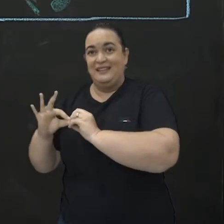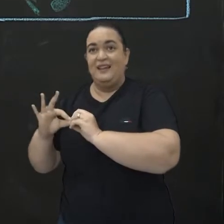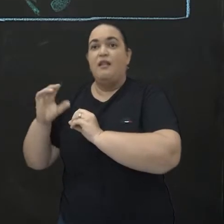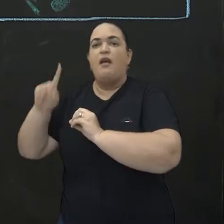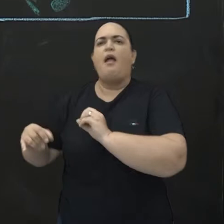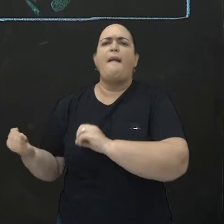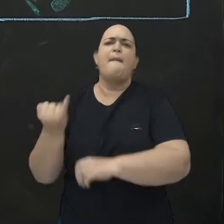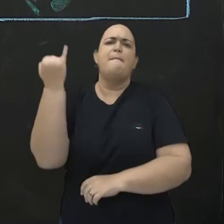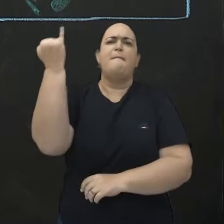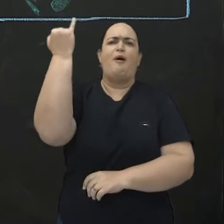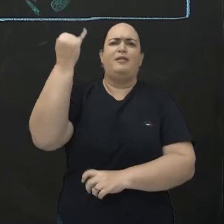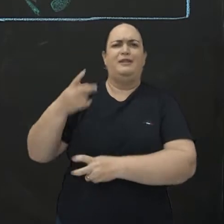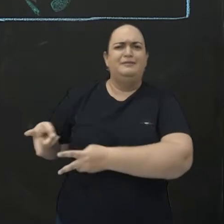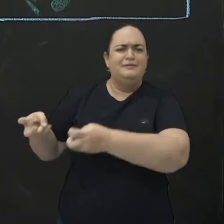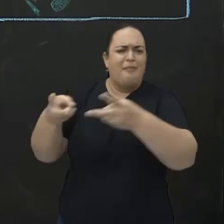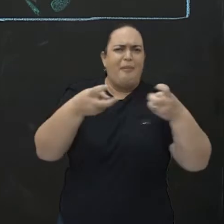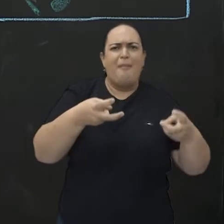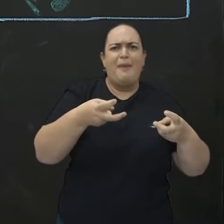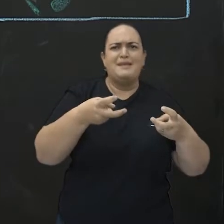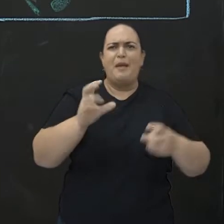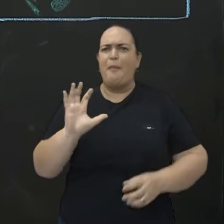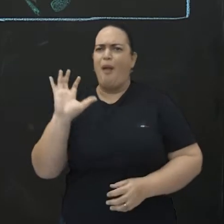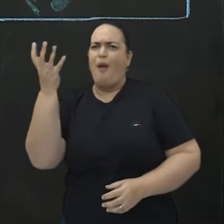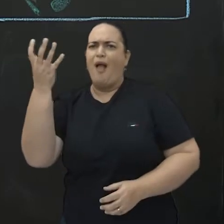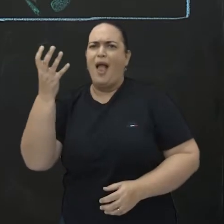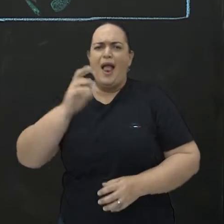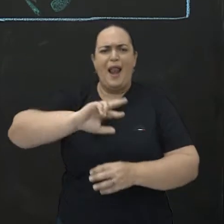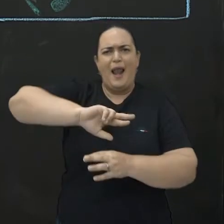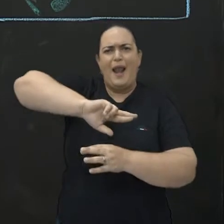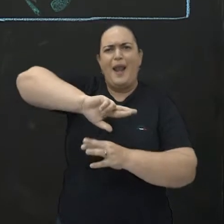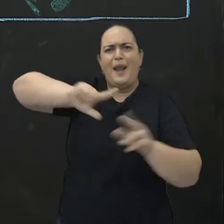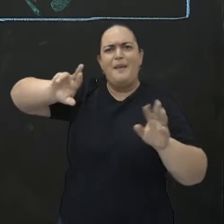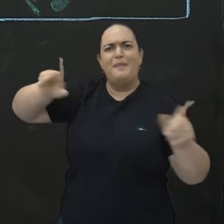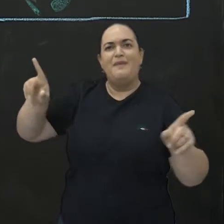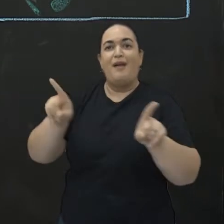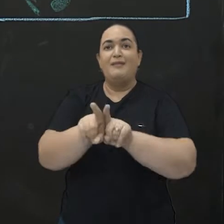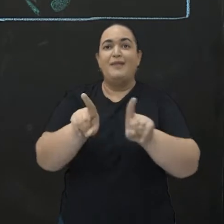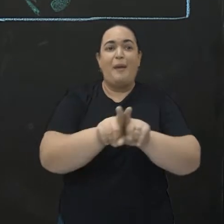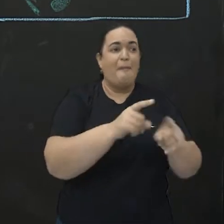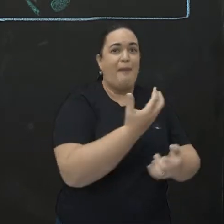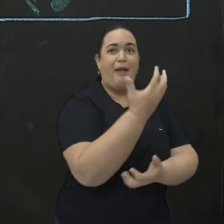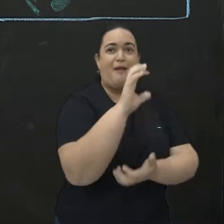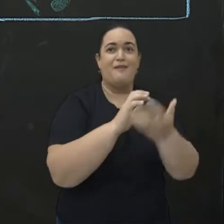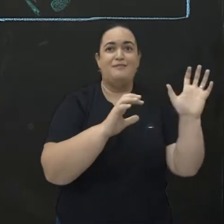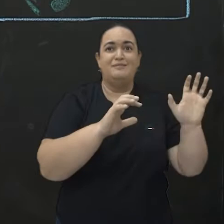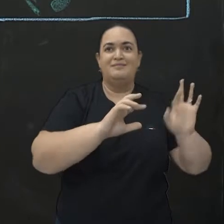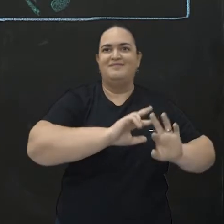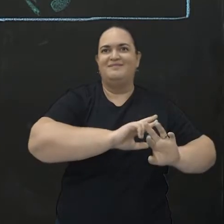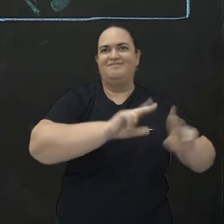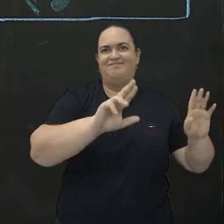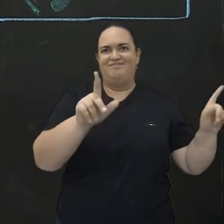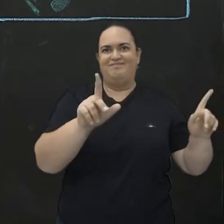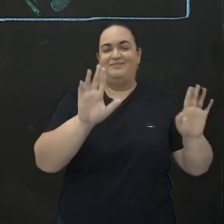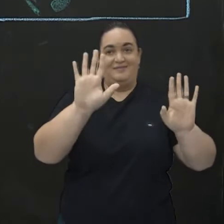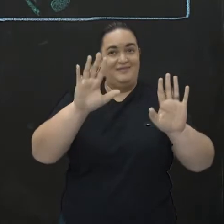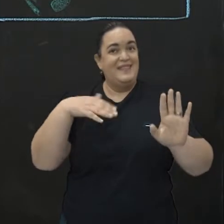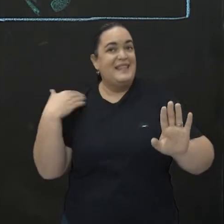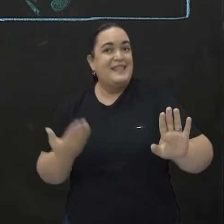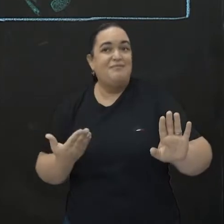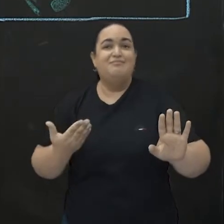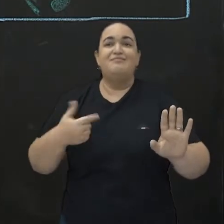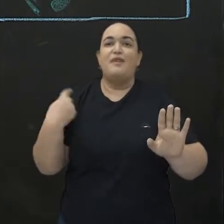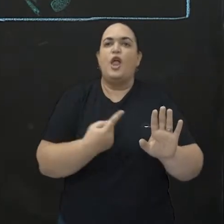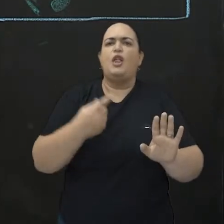a diversidade dos climas e da vegetação. Dessa maneira, então, entendemos o processo do clima e